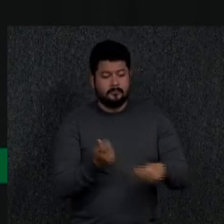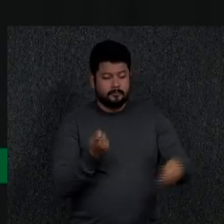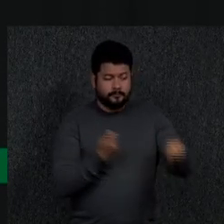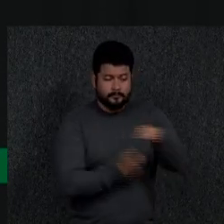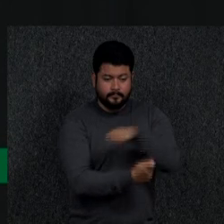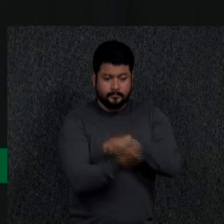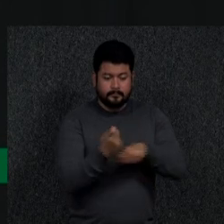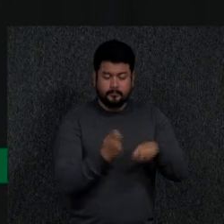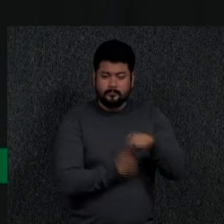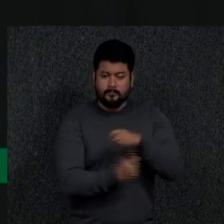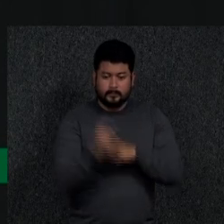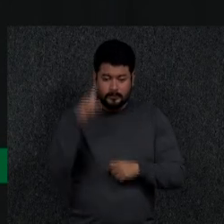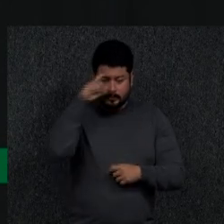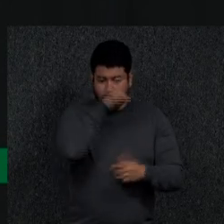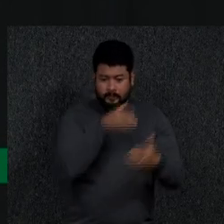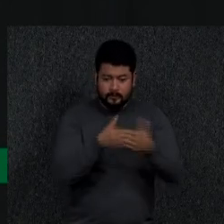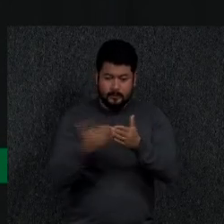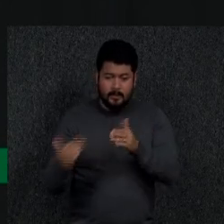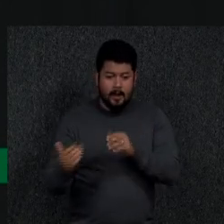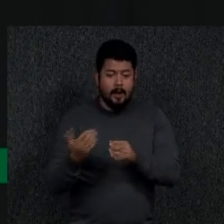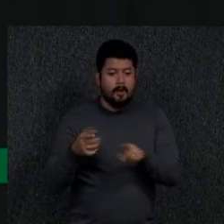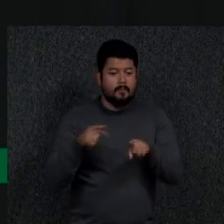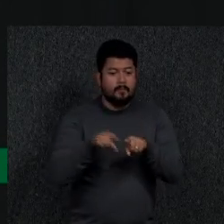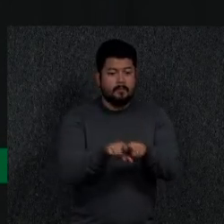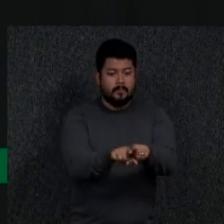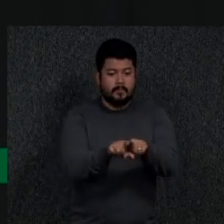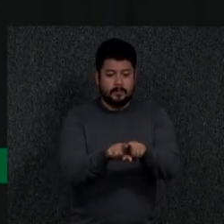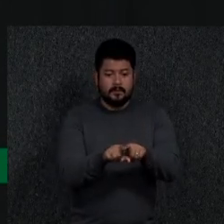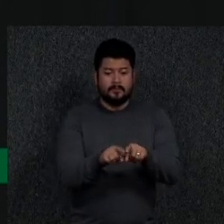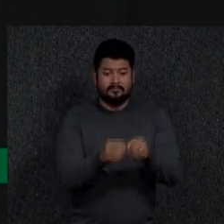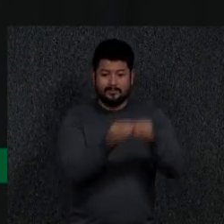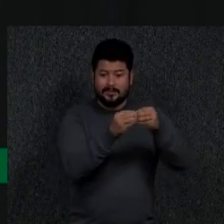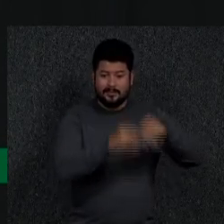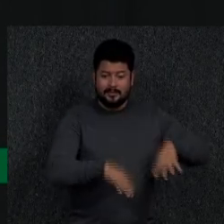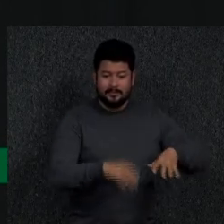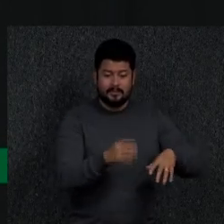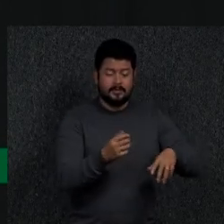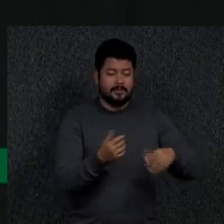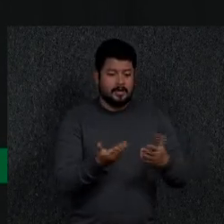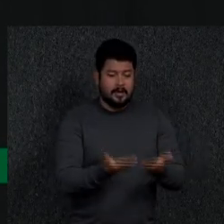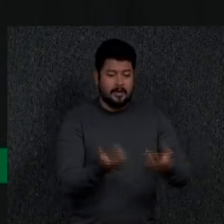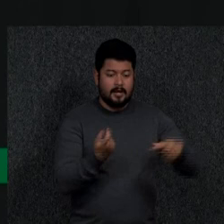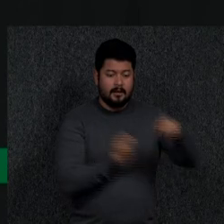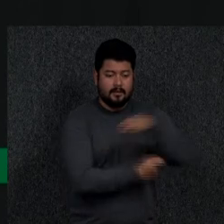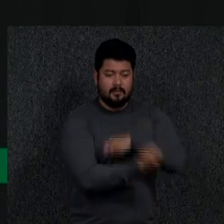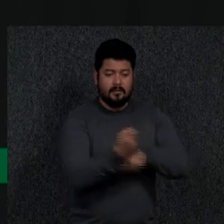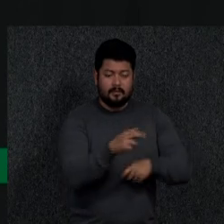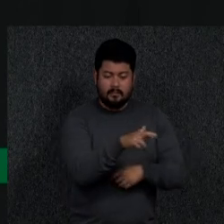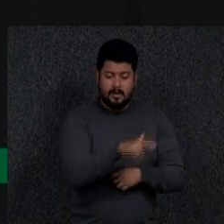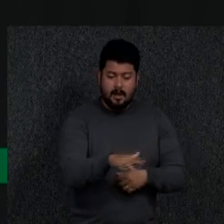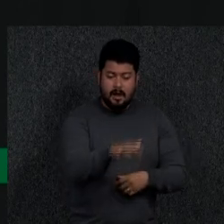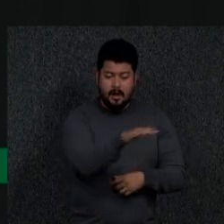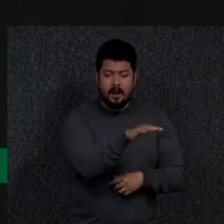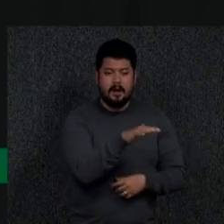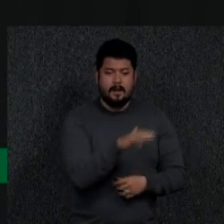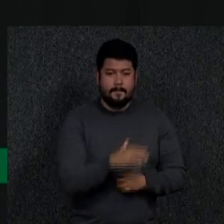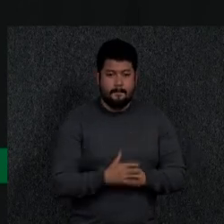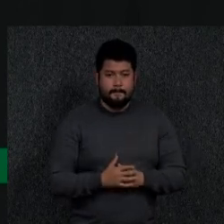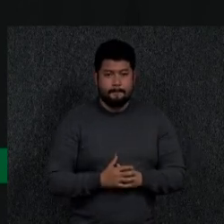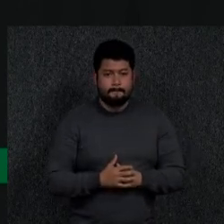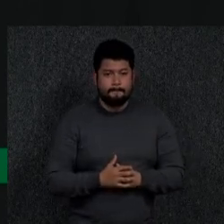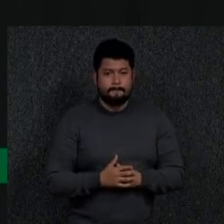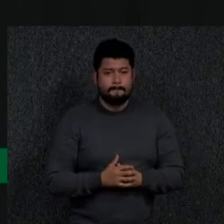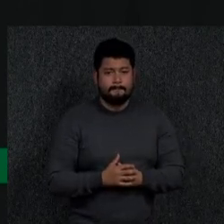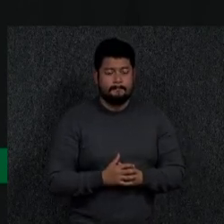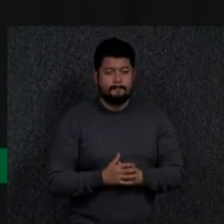moldes em que foram feitos os do Rio Grande do Sul. Tal iniciativa não apenas só proporcionará um alívio necessário para